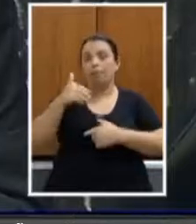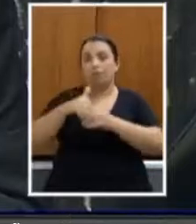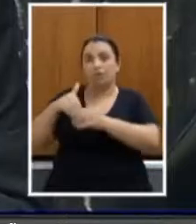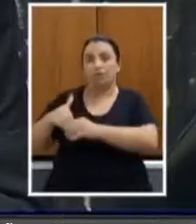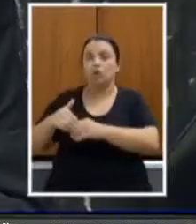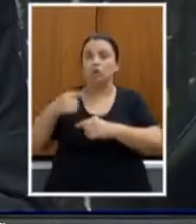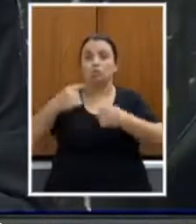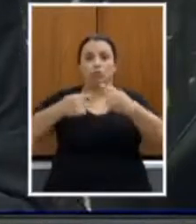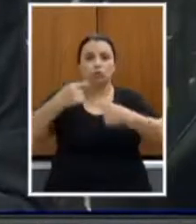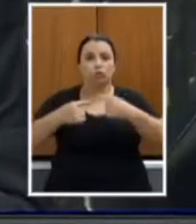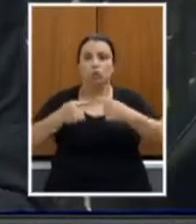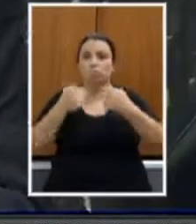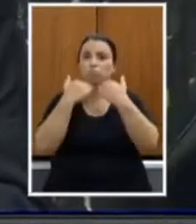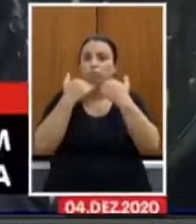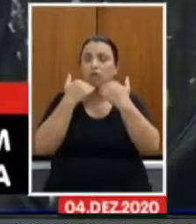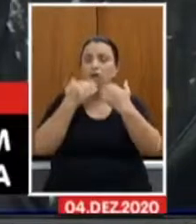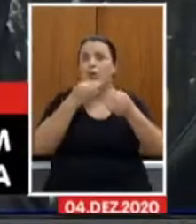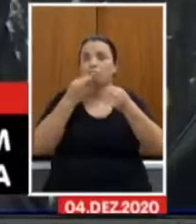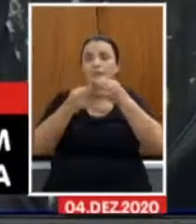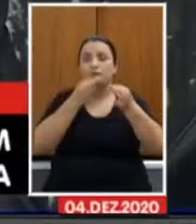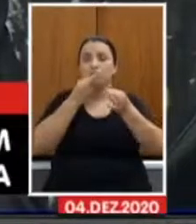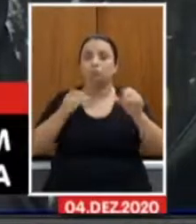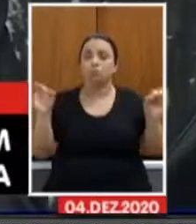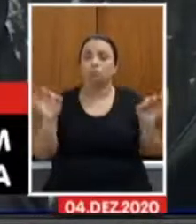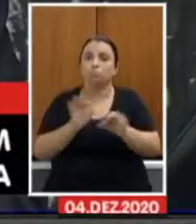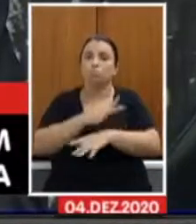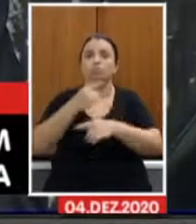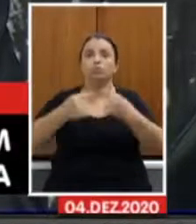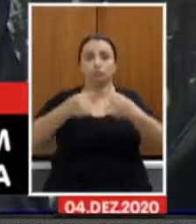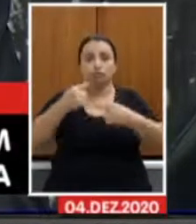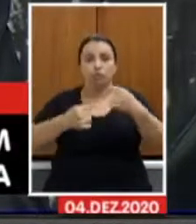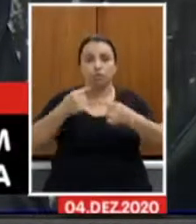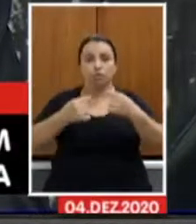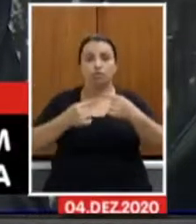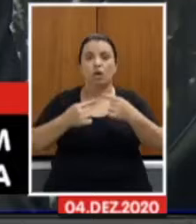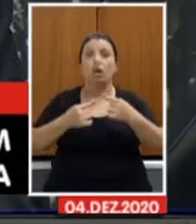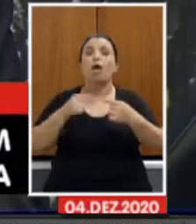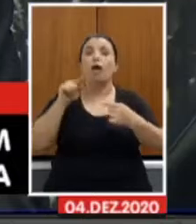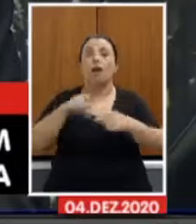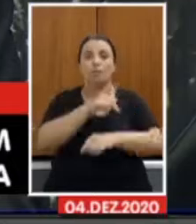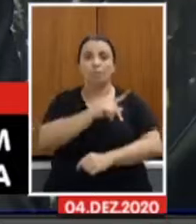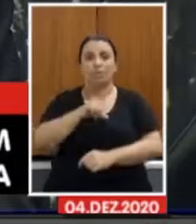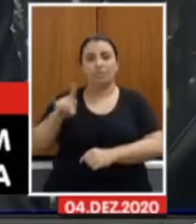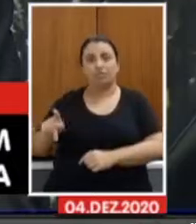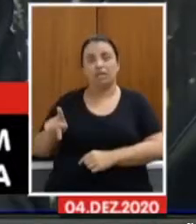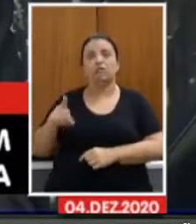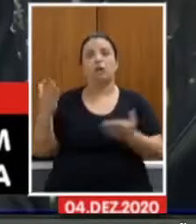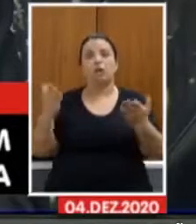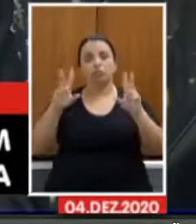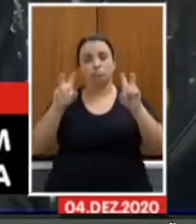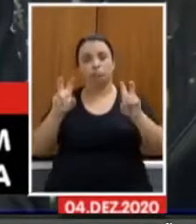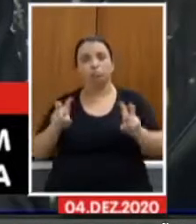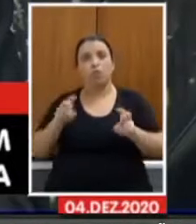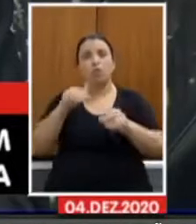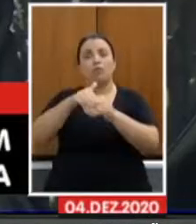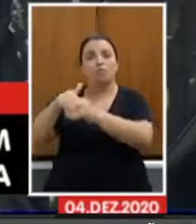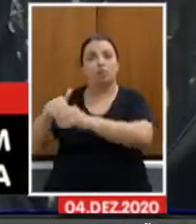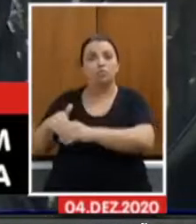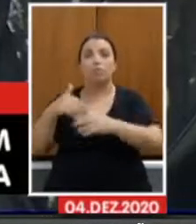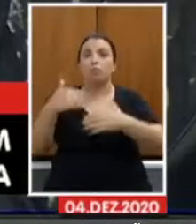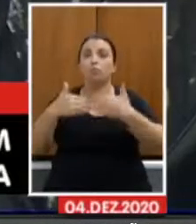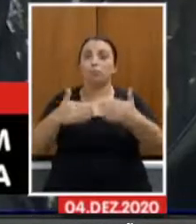há oradores inscritos, encerra-se a discussão. A presidência vai submeter a matéria à votação pelo processo